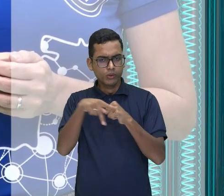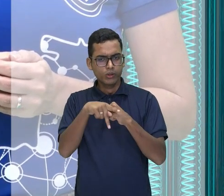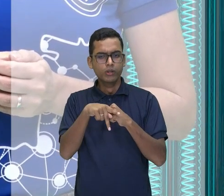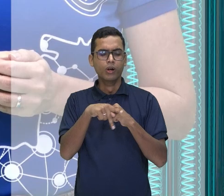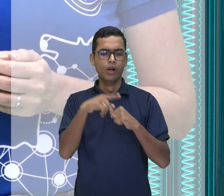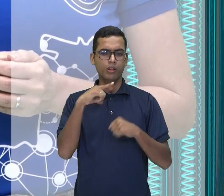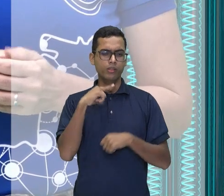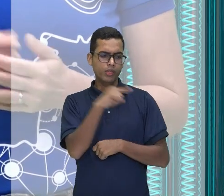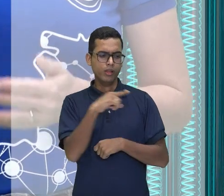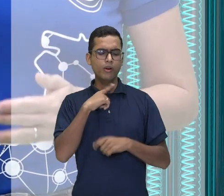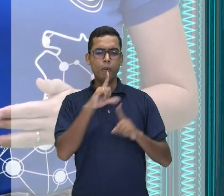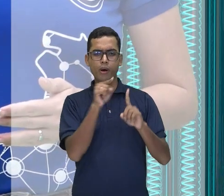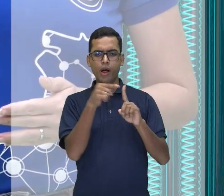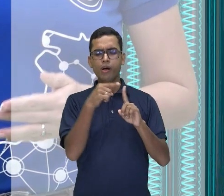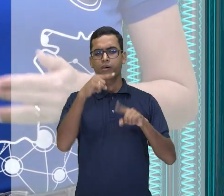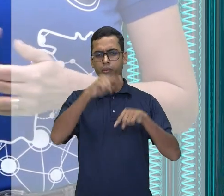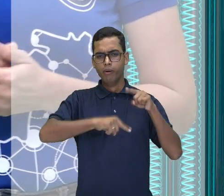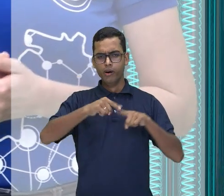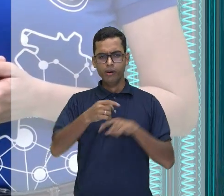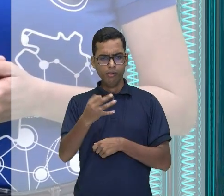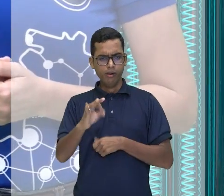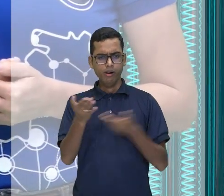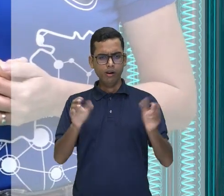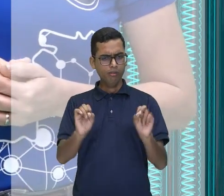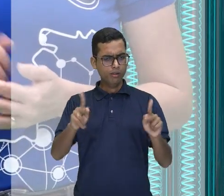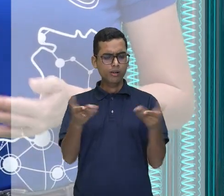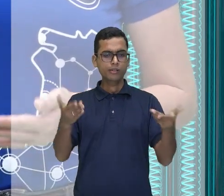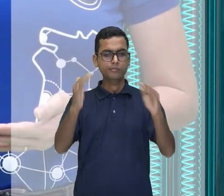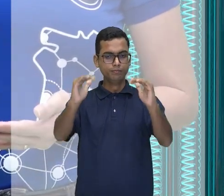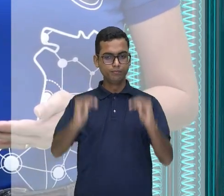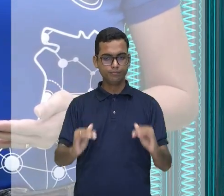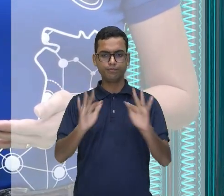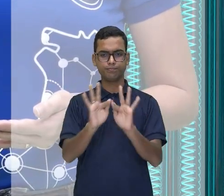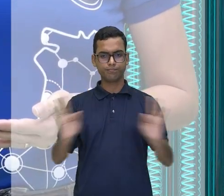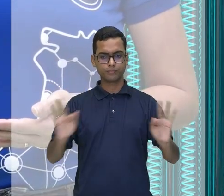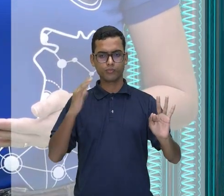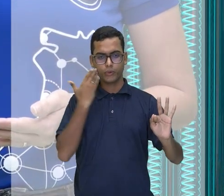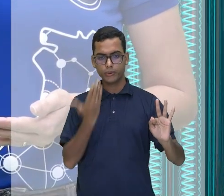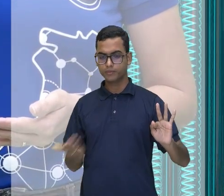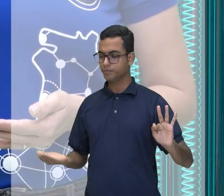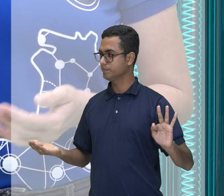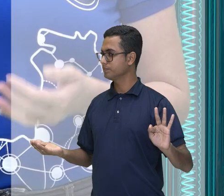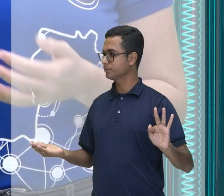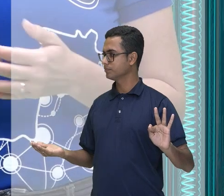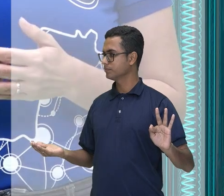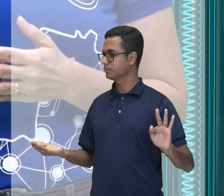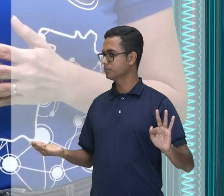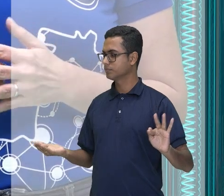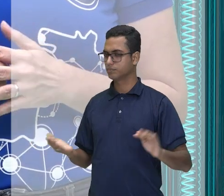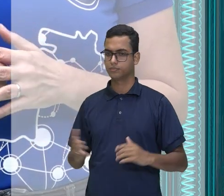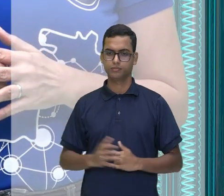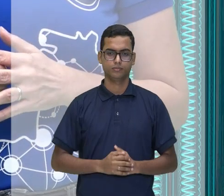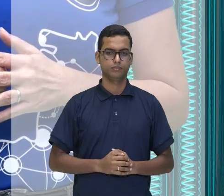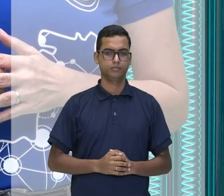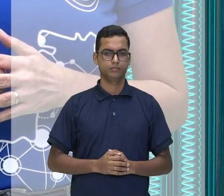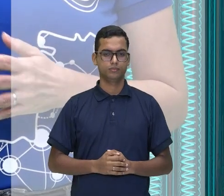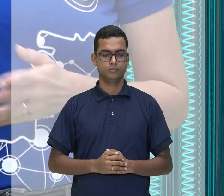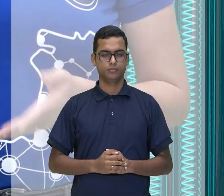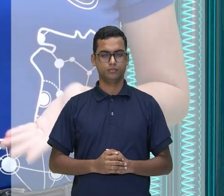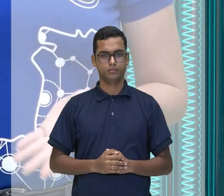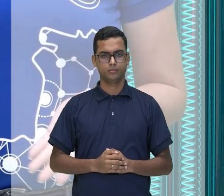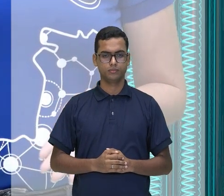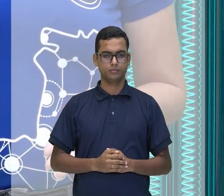objeto, ok? Vamos ver mais um. Children, come here. I have some gifts